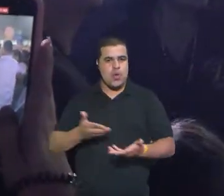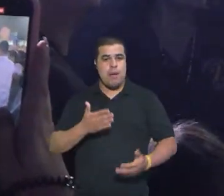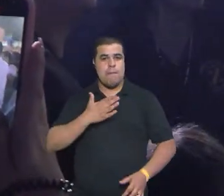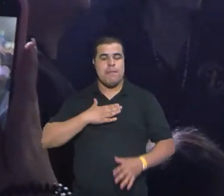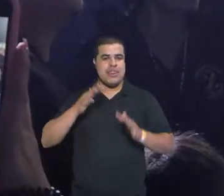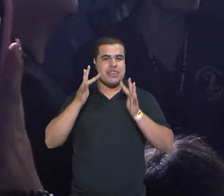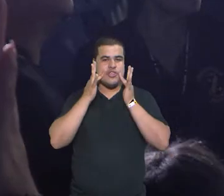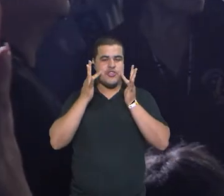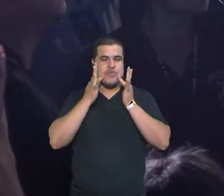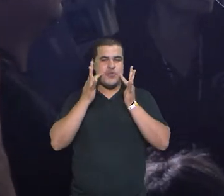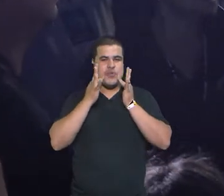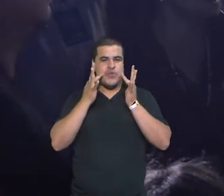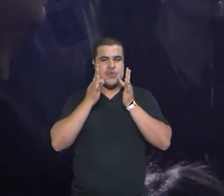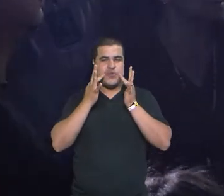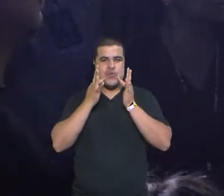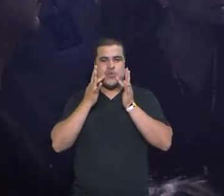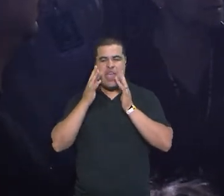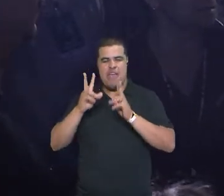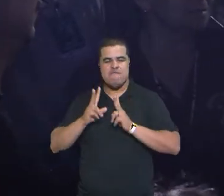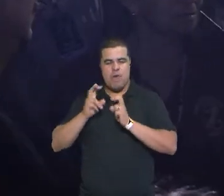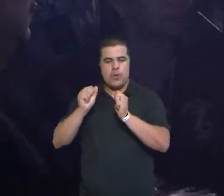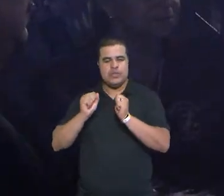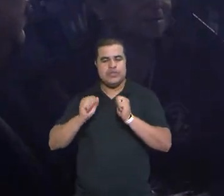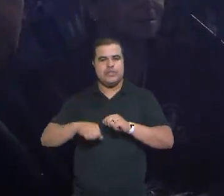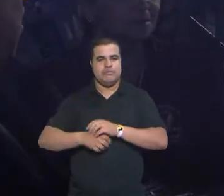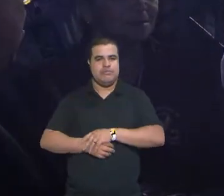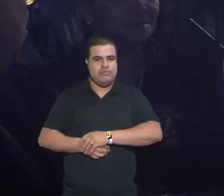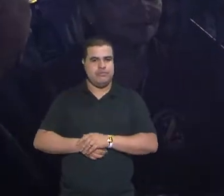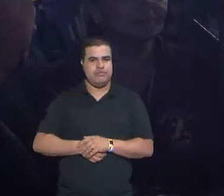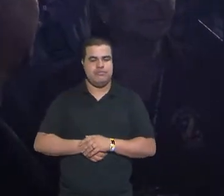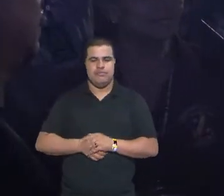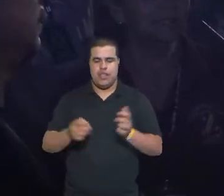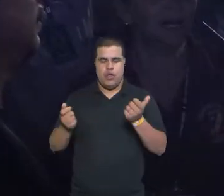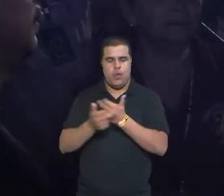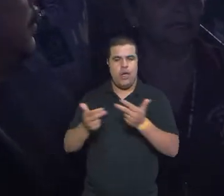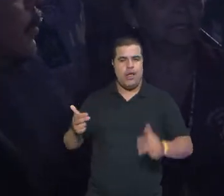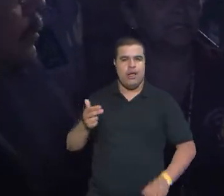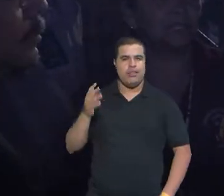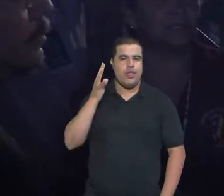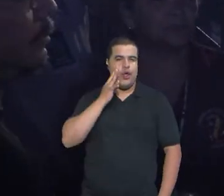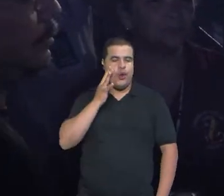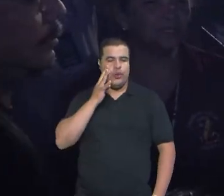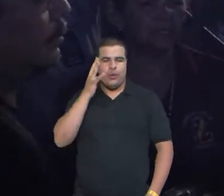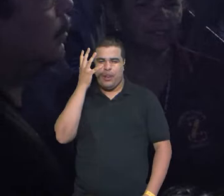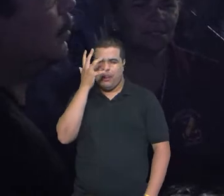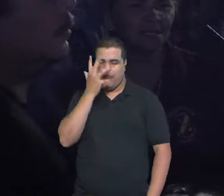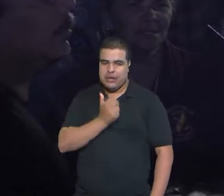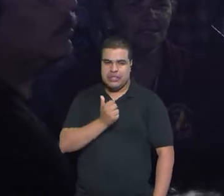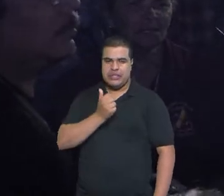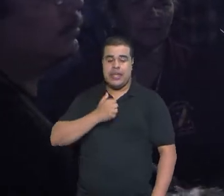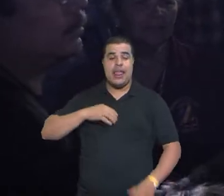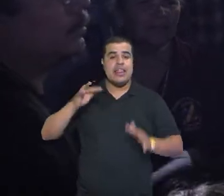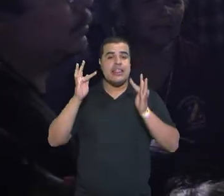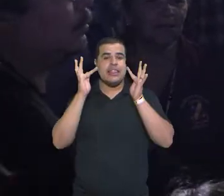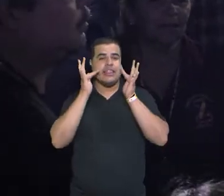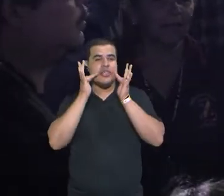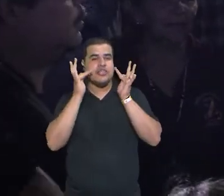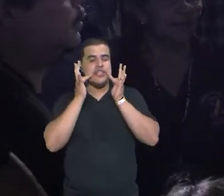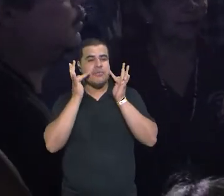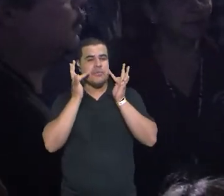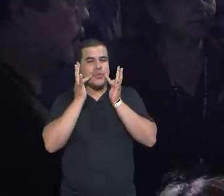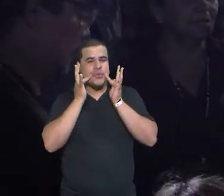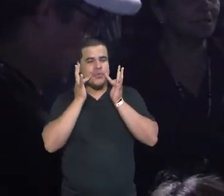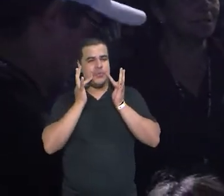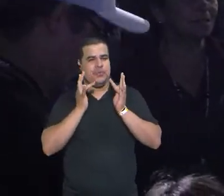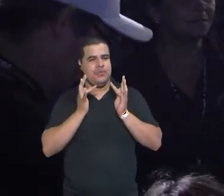testemunho é forte é coisa tão linda que tá escrito triste muito deixa eu